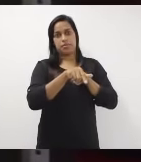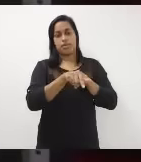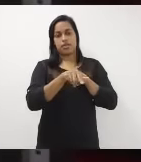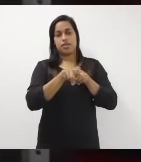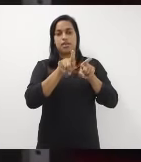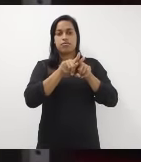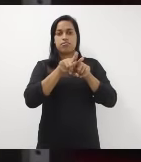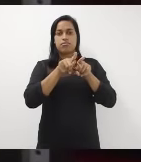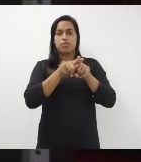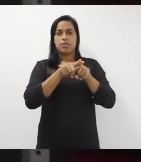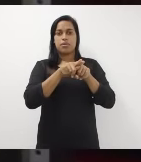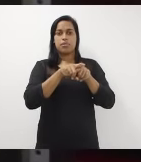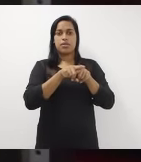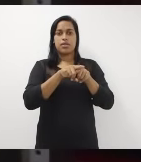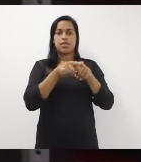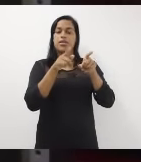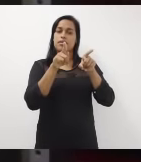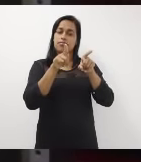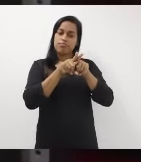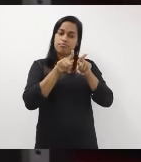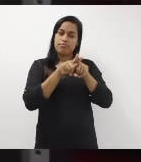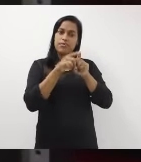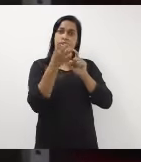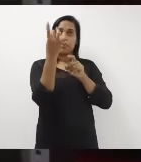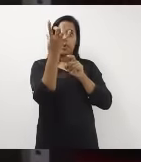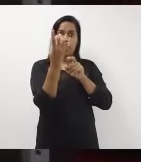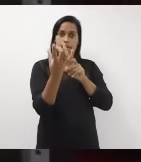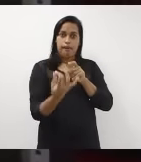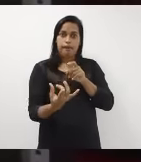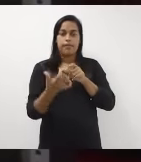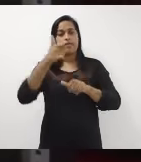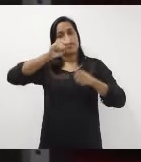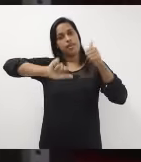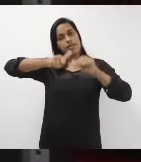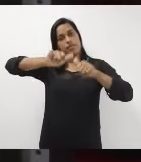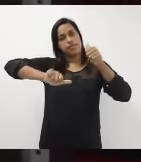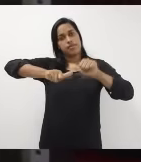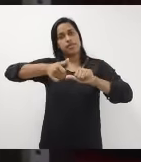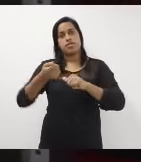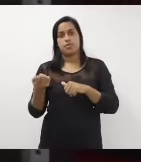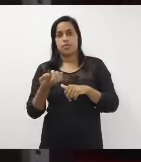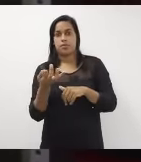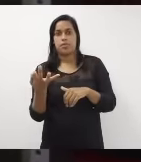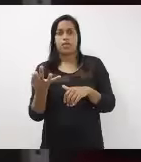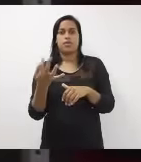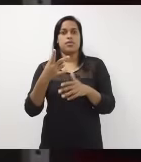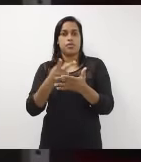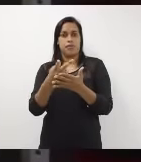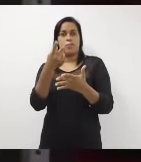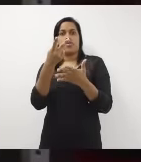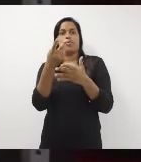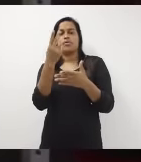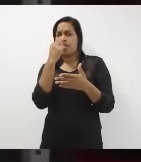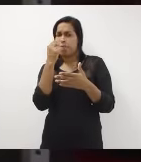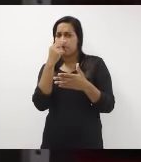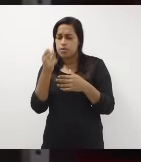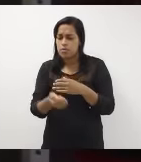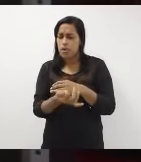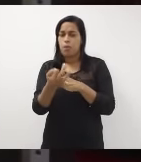para você, assim como também cada período da sua produção vai ocorrer a mesma quantidade da